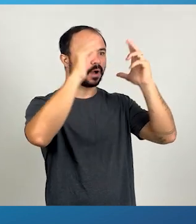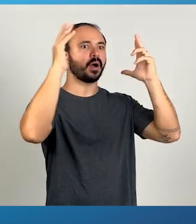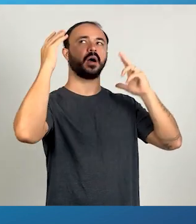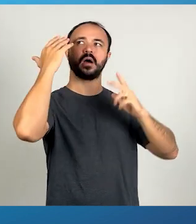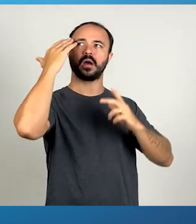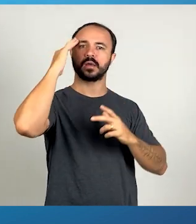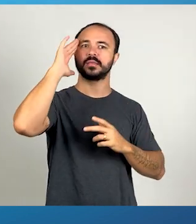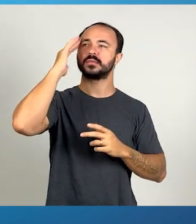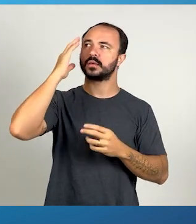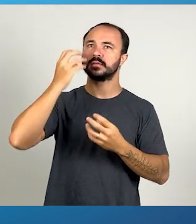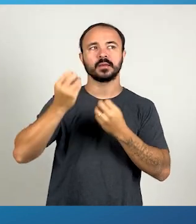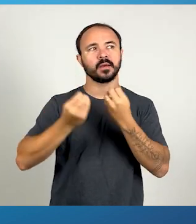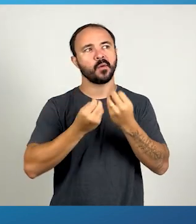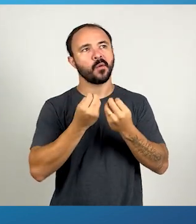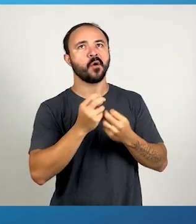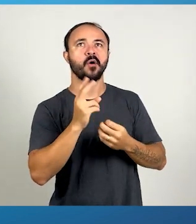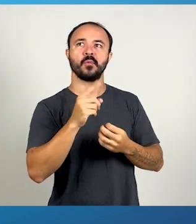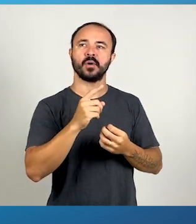para aquele lugar.